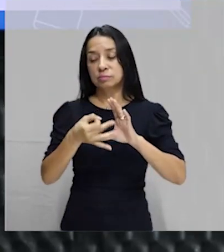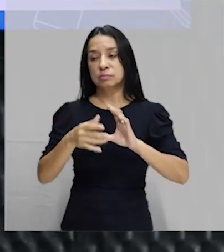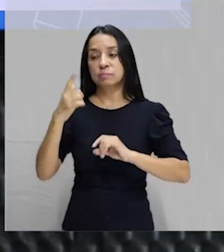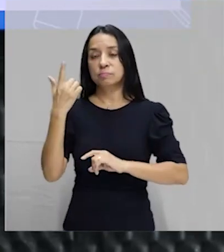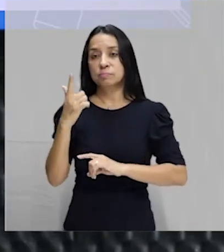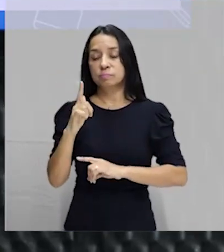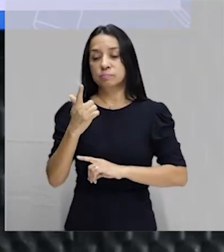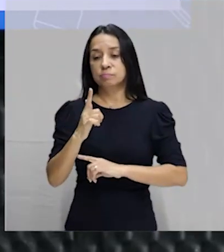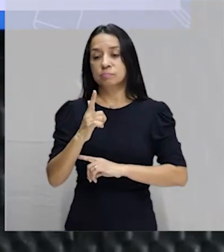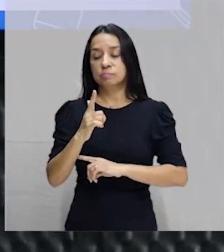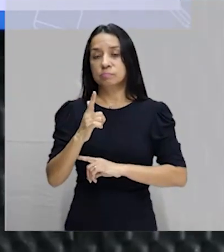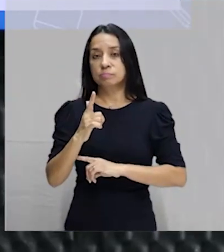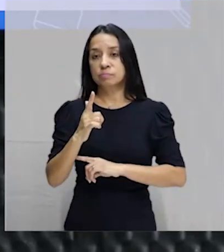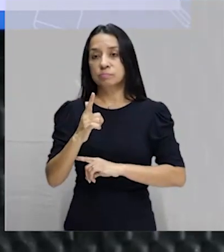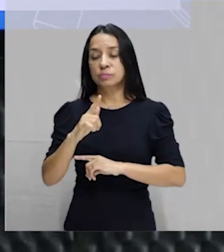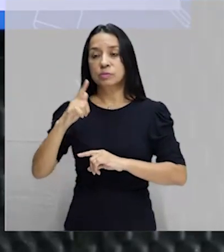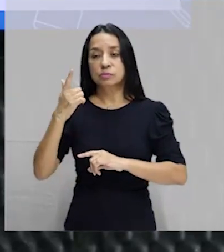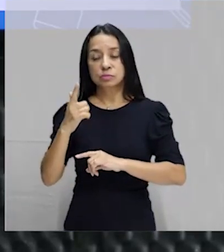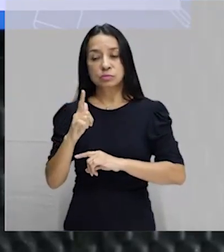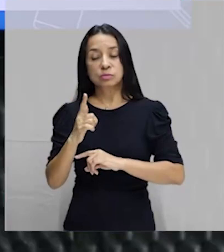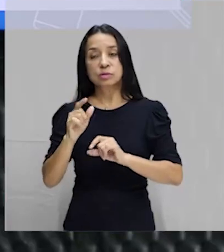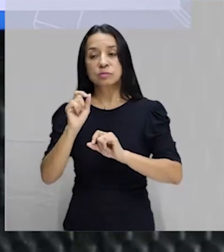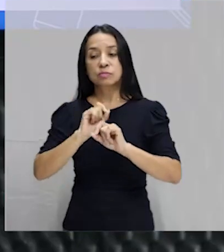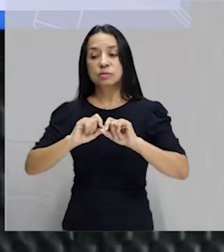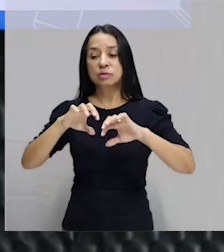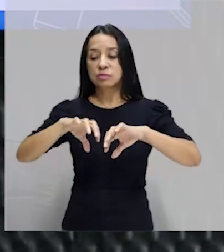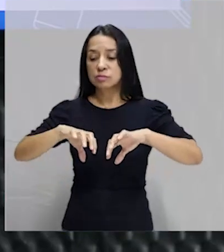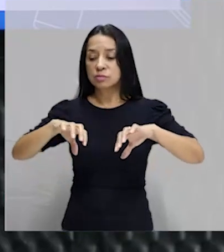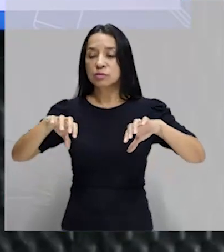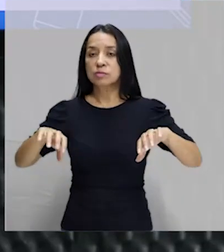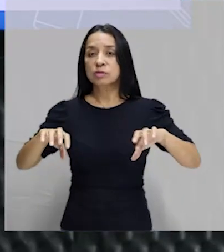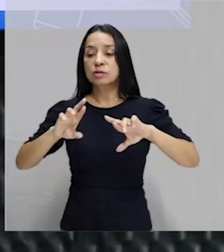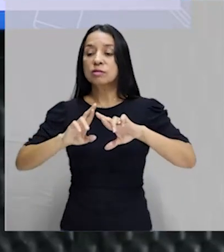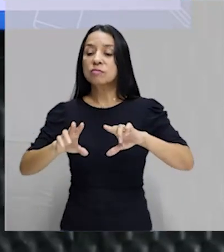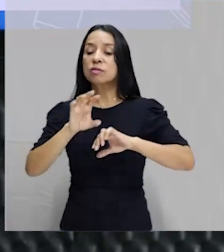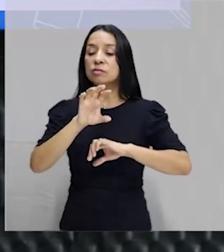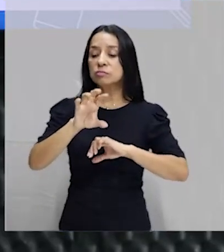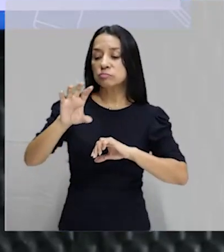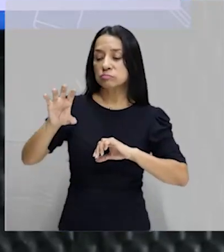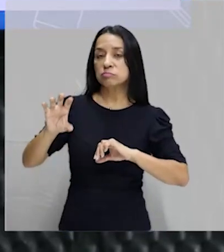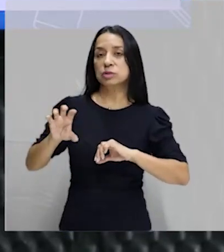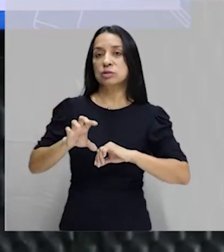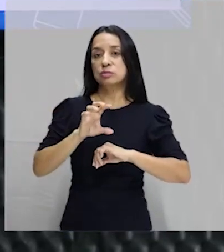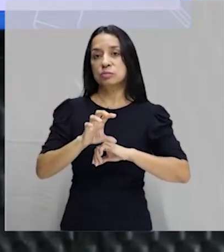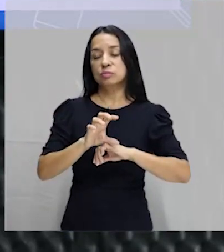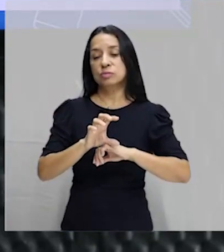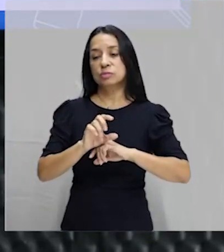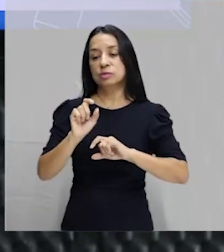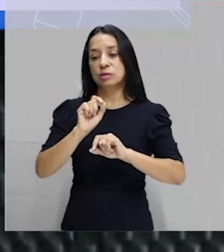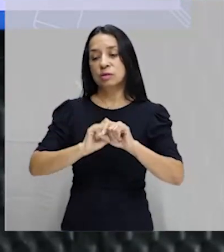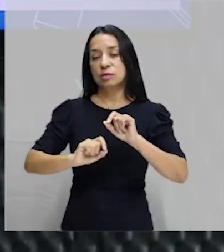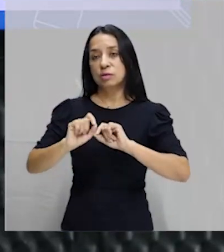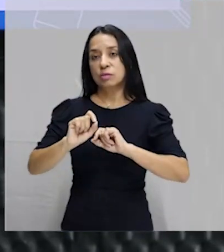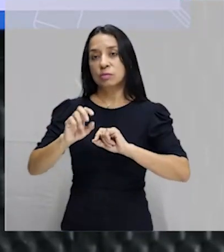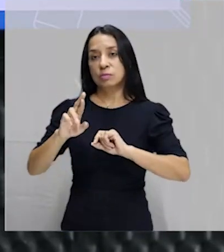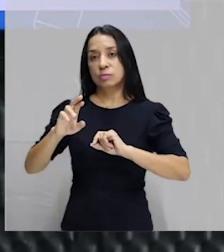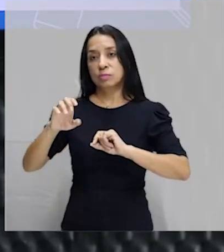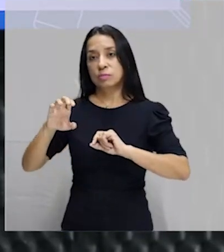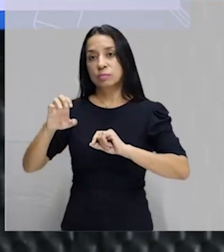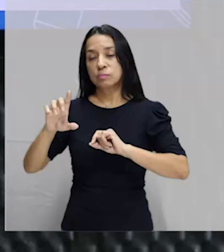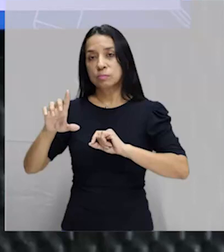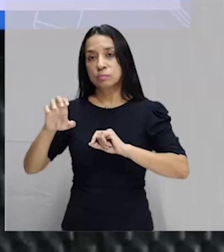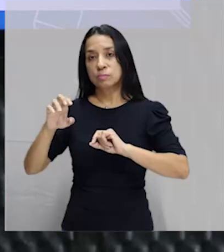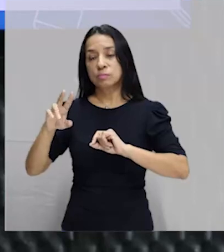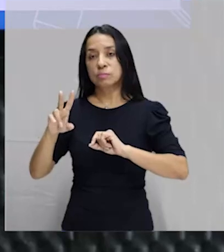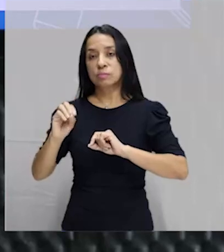geografia, é uma geografia dividida em diversas regiões, é uma geografia com relevo acidentado,